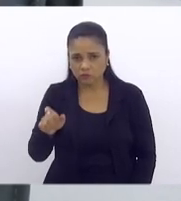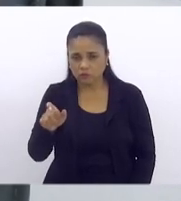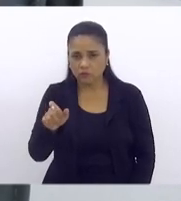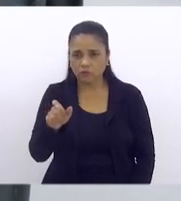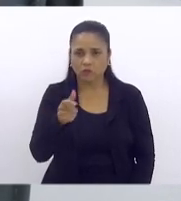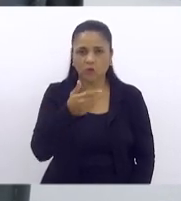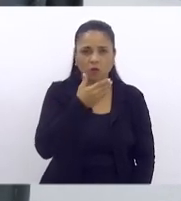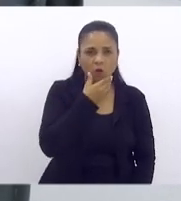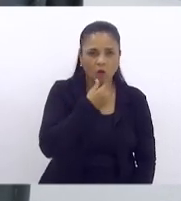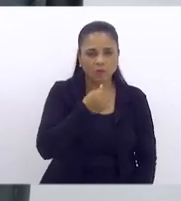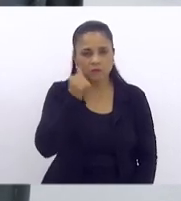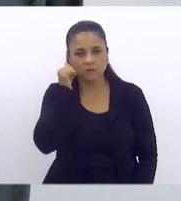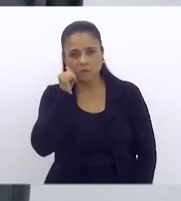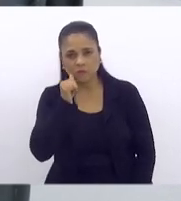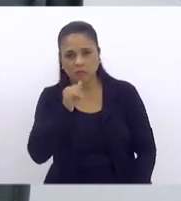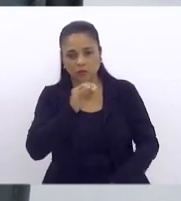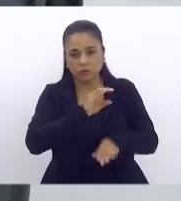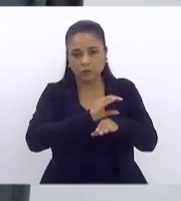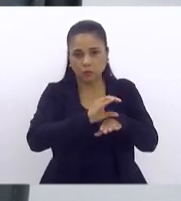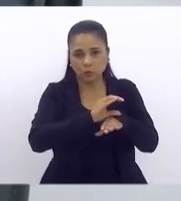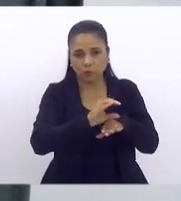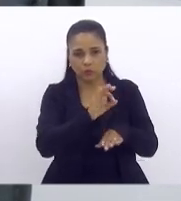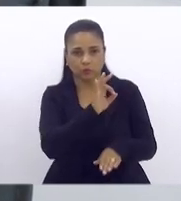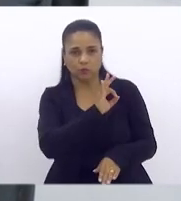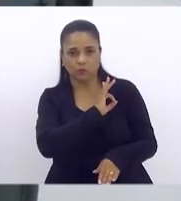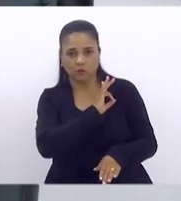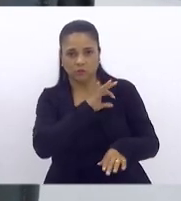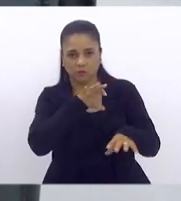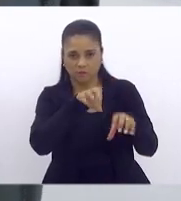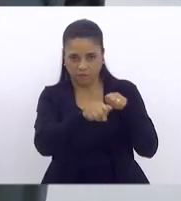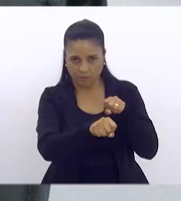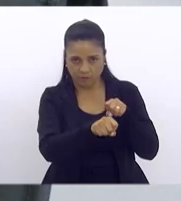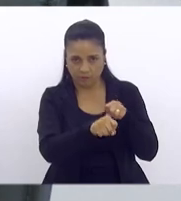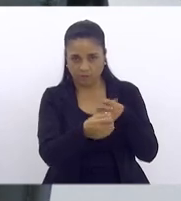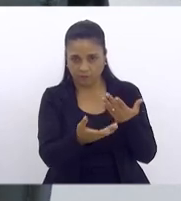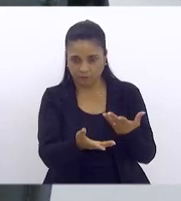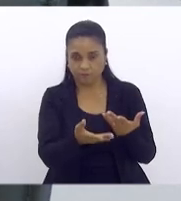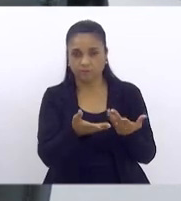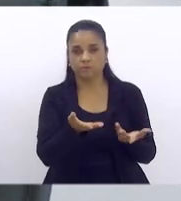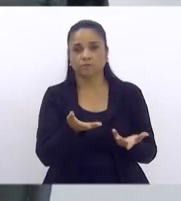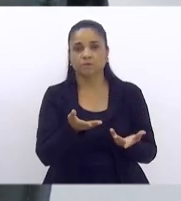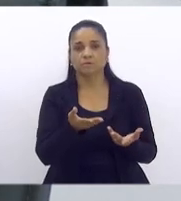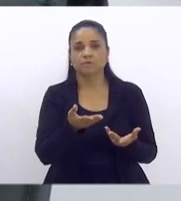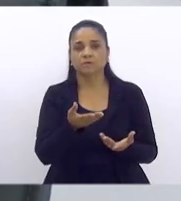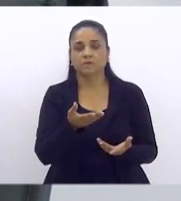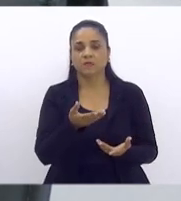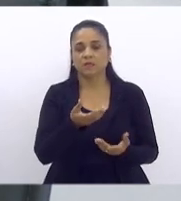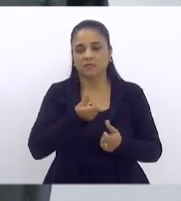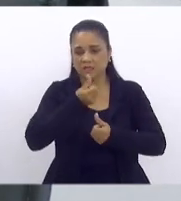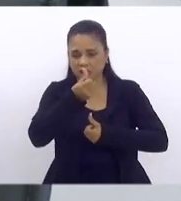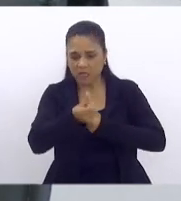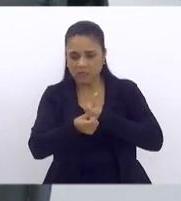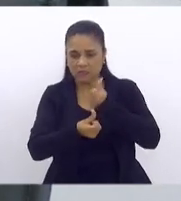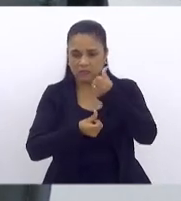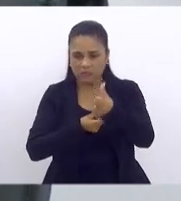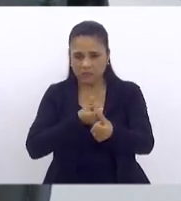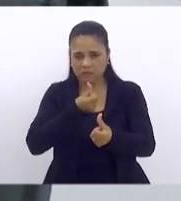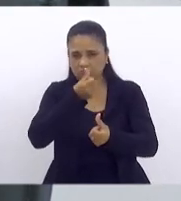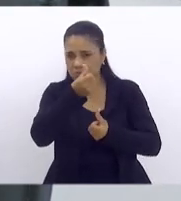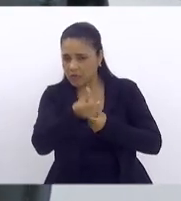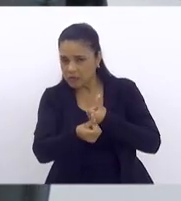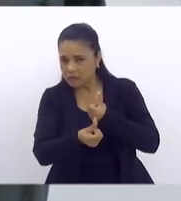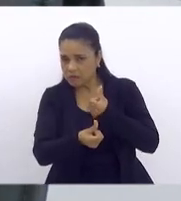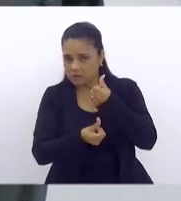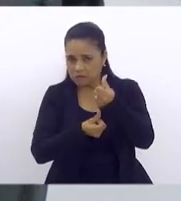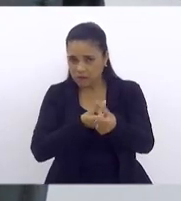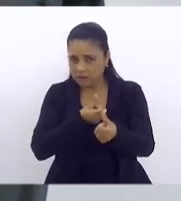em formação nesse momento? 900. A formação é de 6 em 6 meses, o curso, né? E